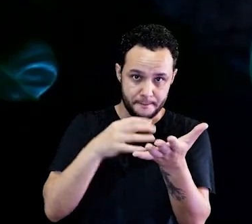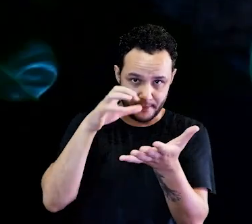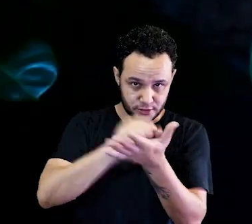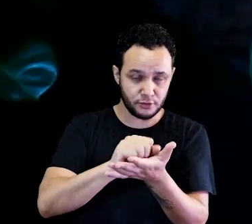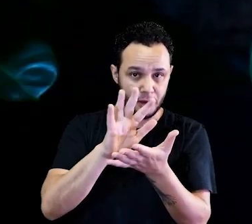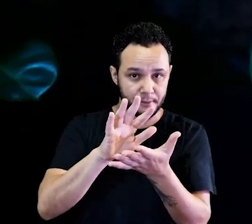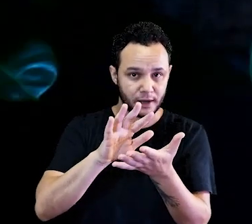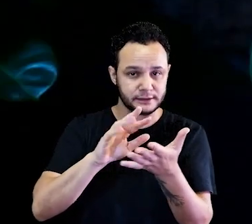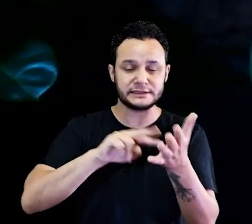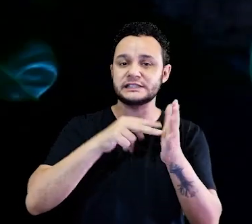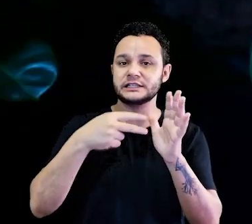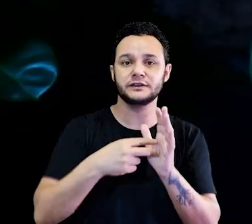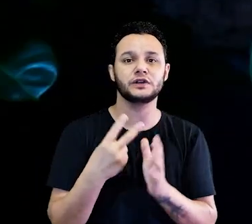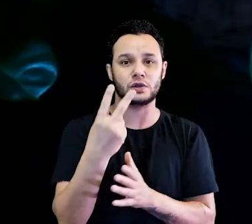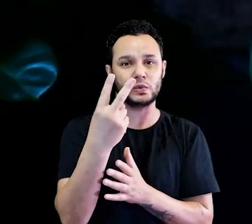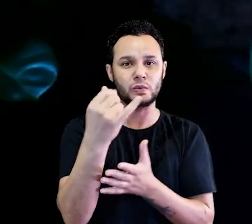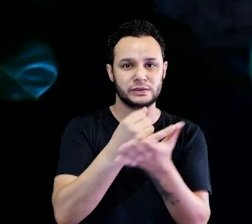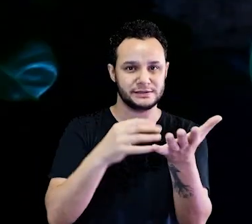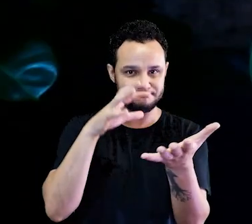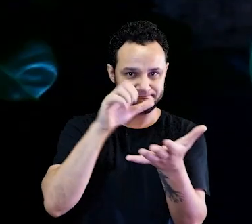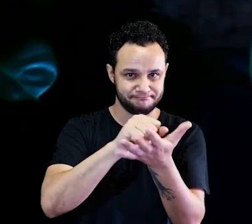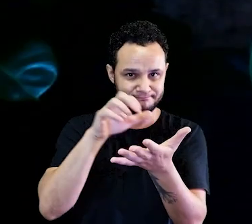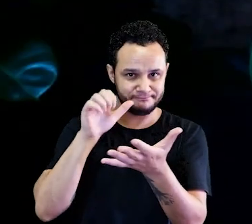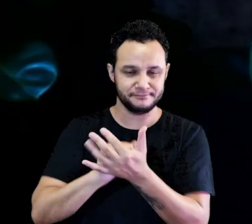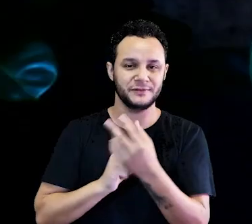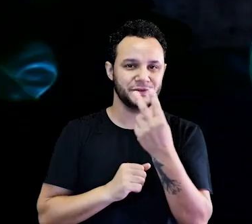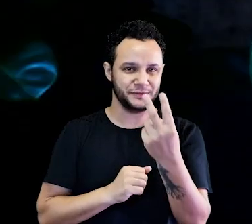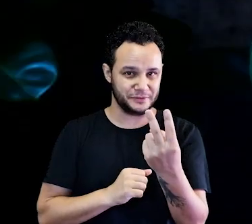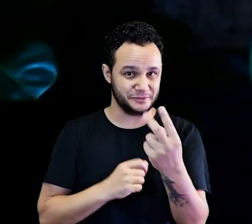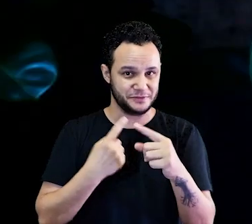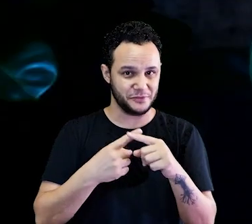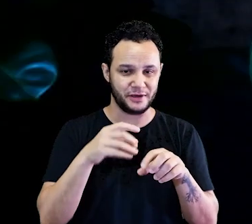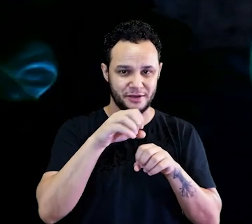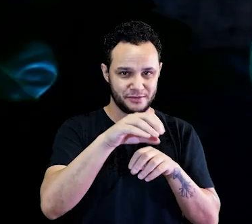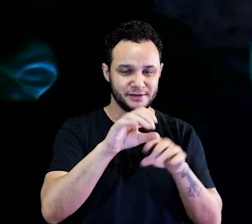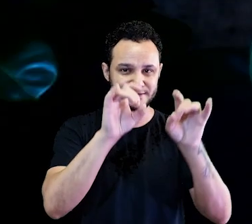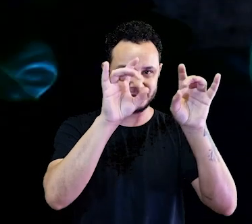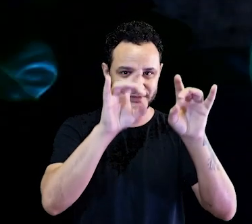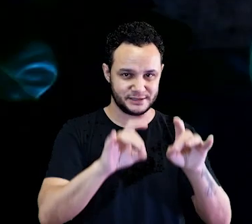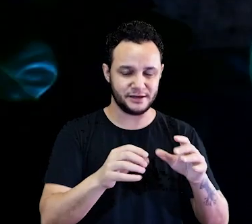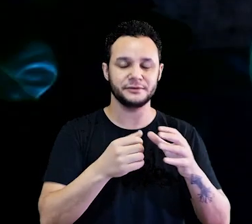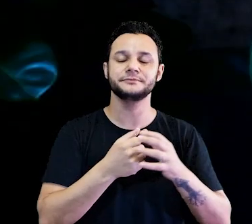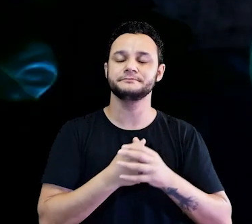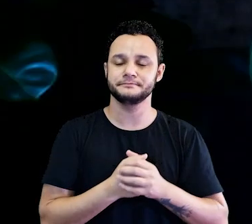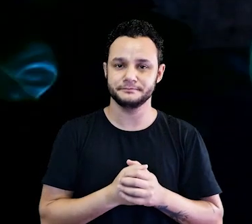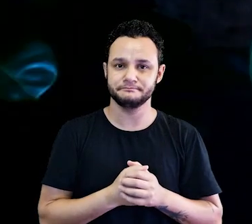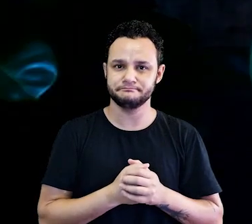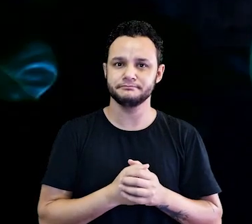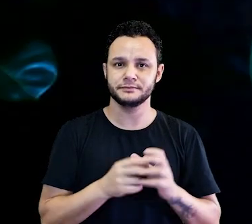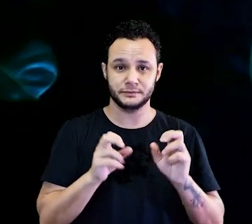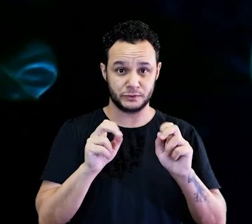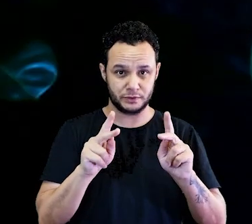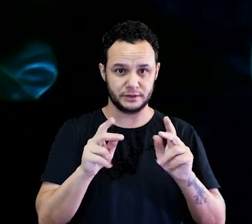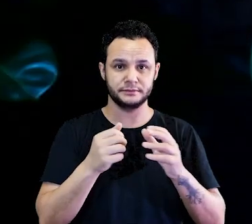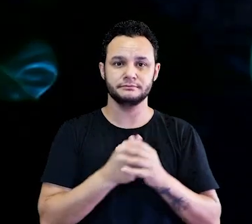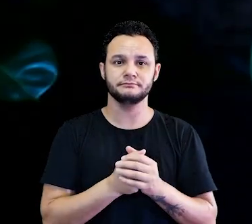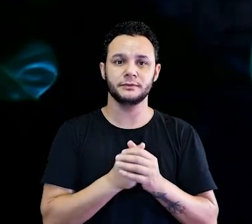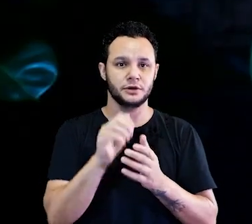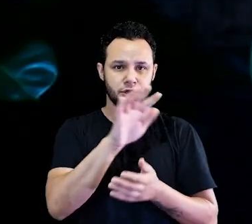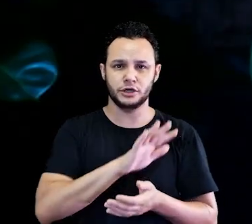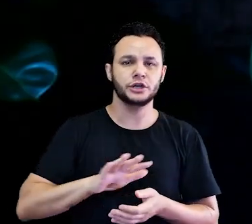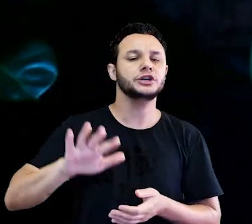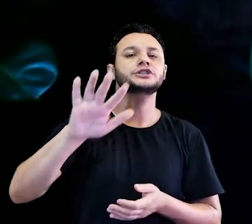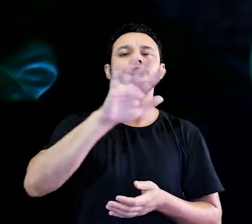alunos, né? Para o nosso tema que é importante também a gente, né, apontar. Bom, então, de